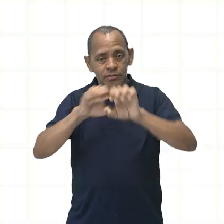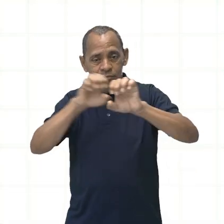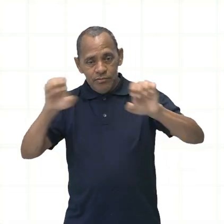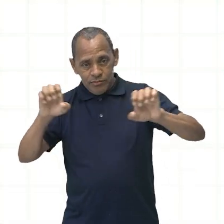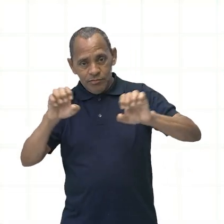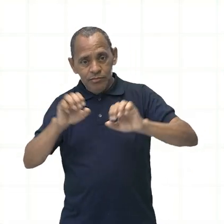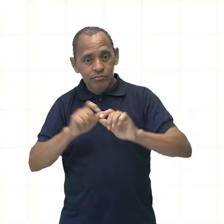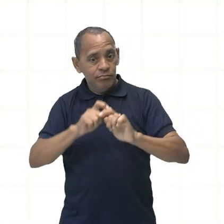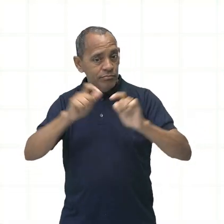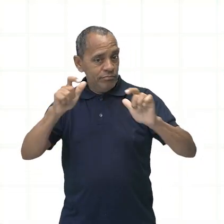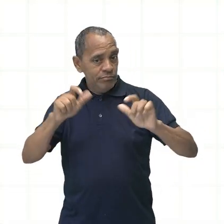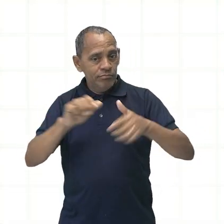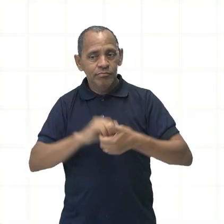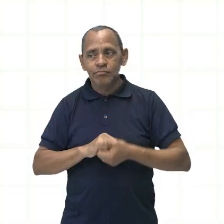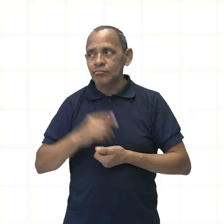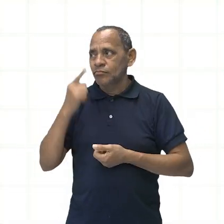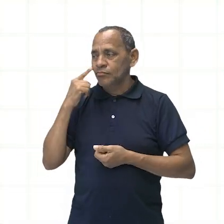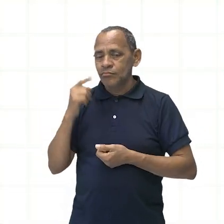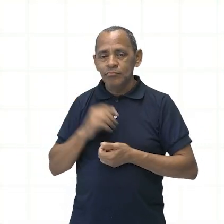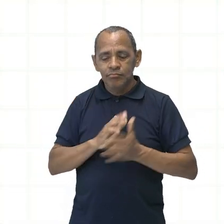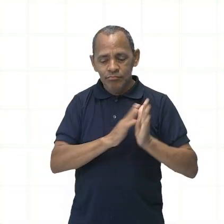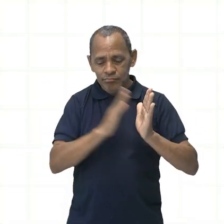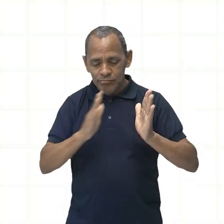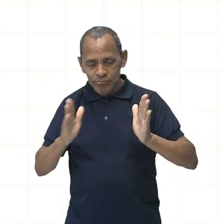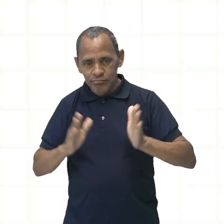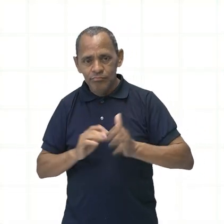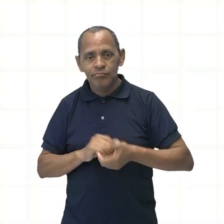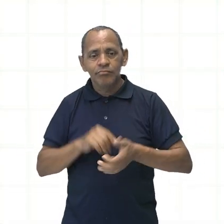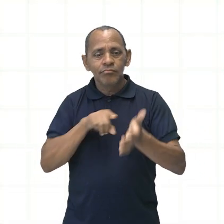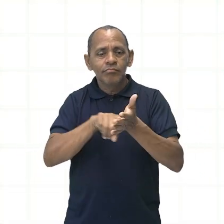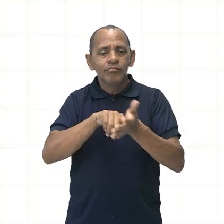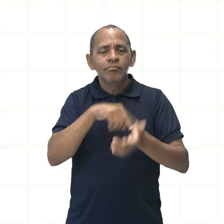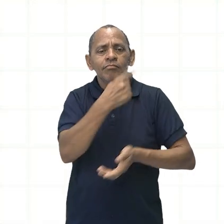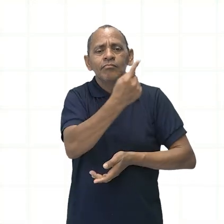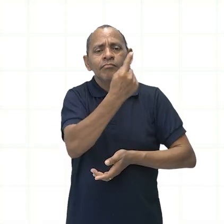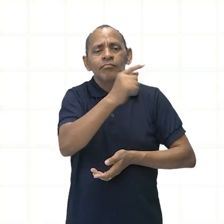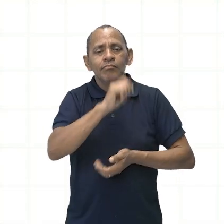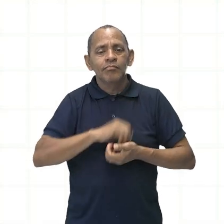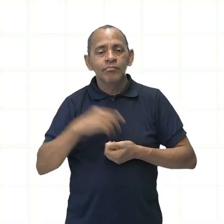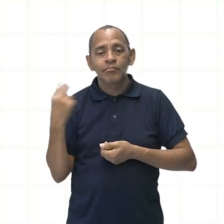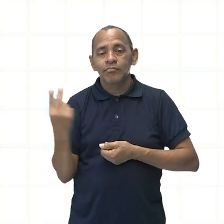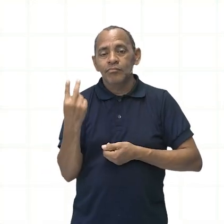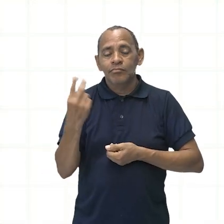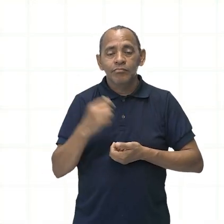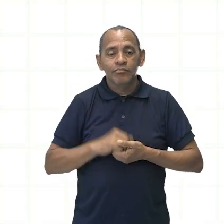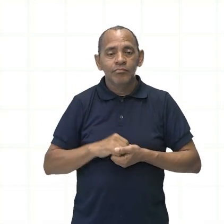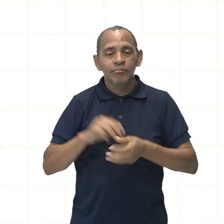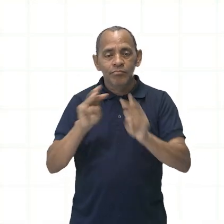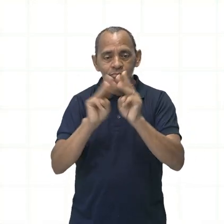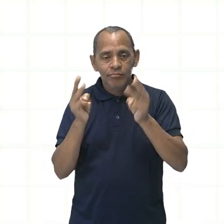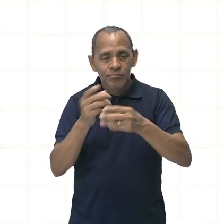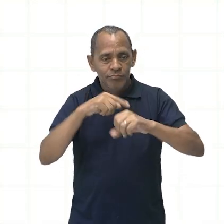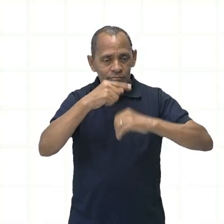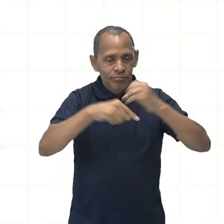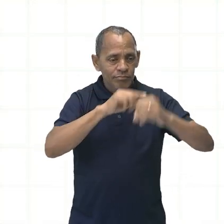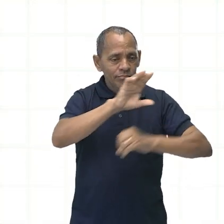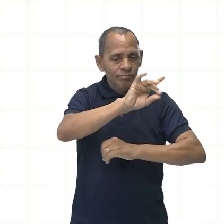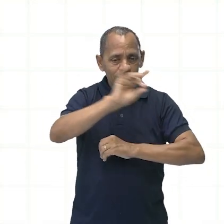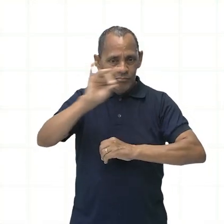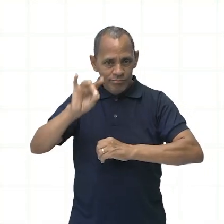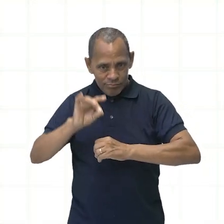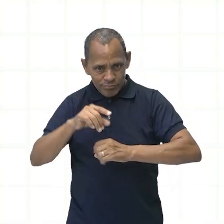se assustem, vamos por partes. Consultamos primeiro, então, o valor da massa atômica de cada um